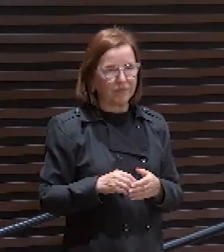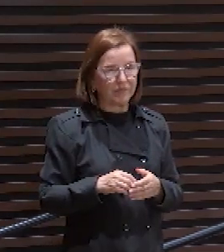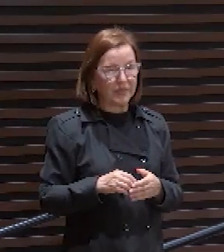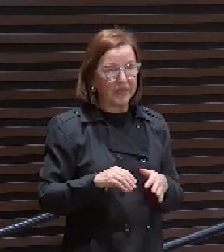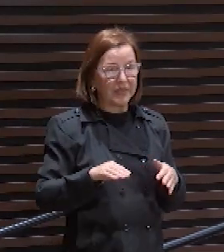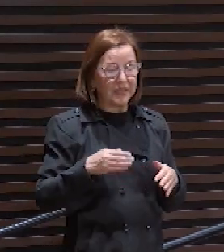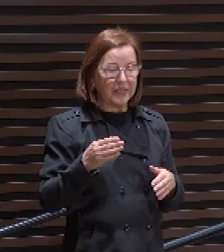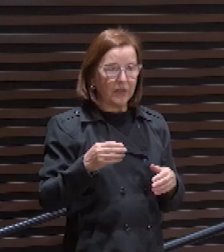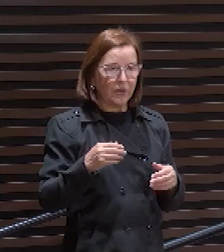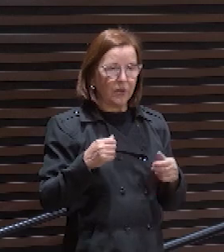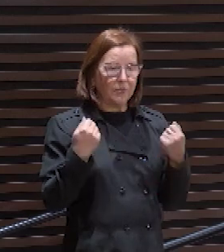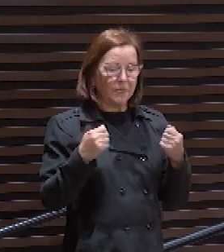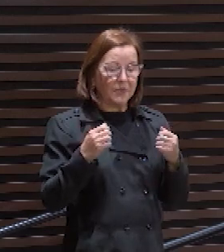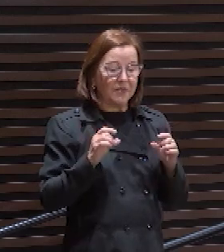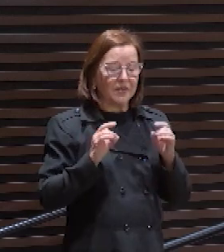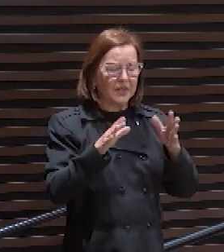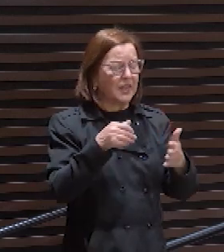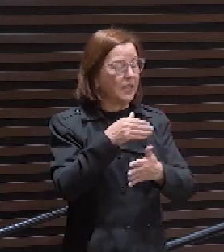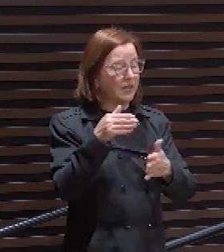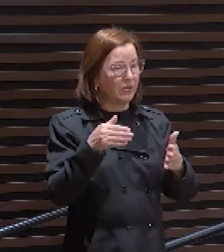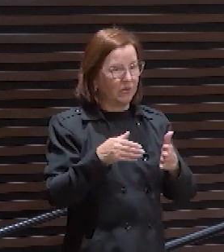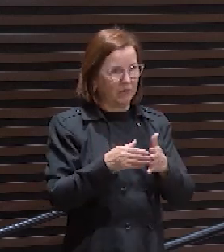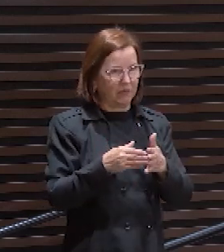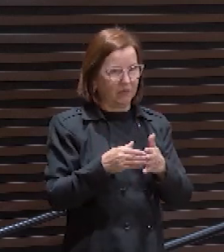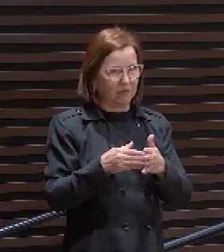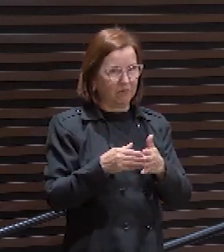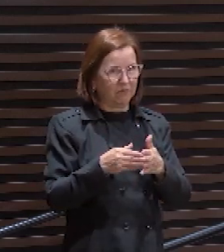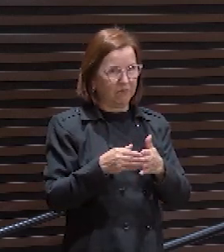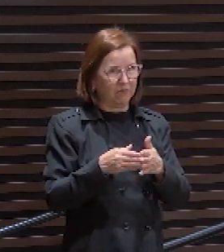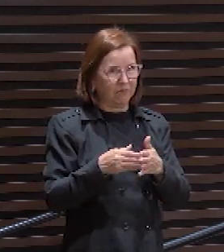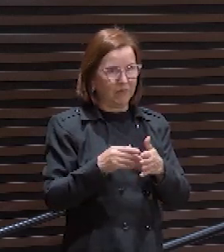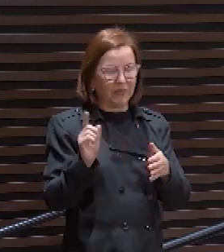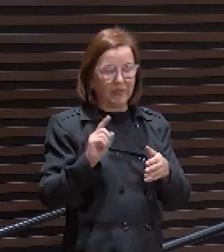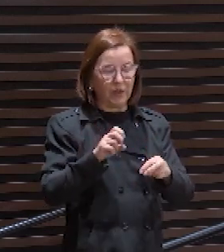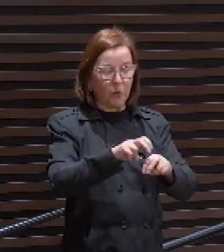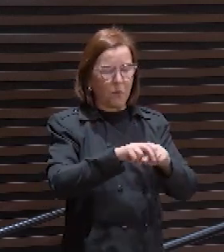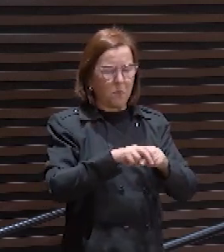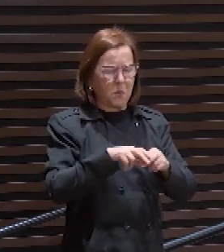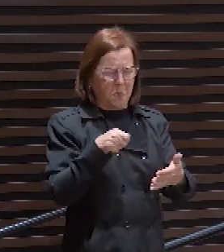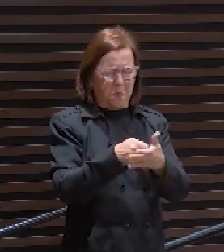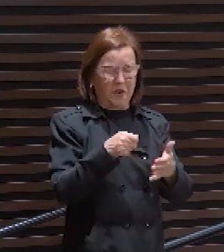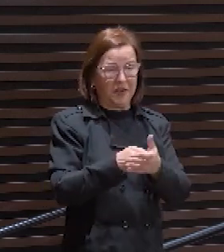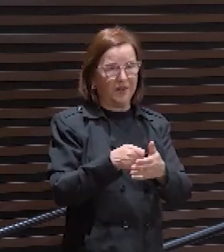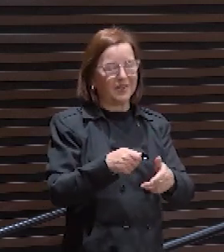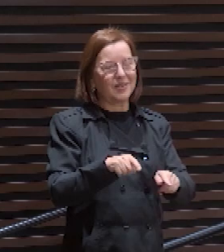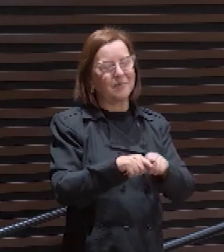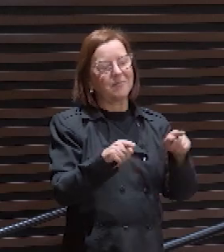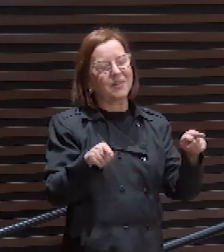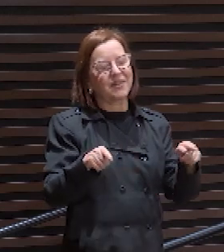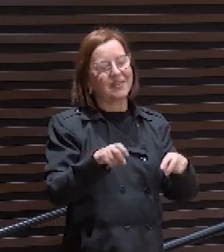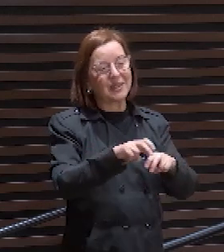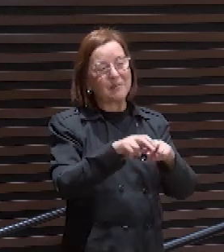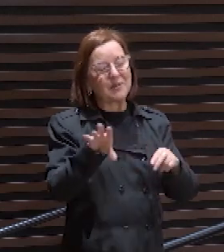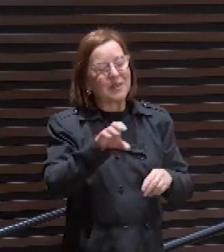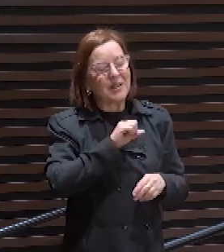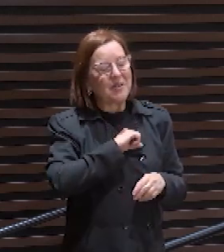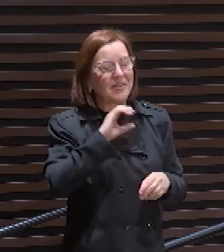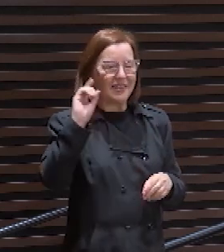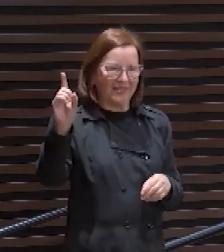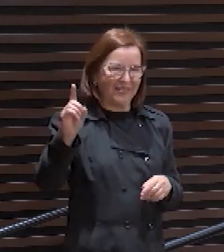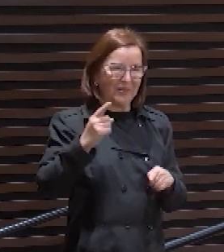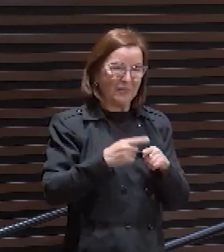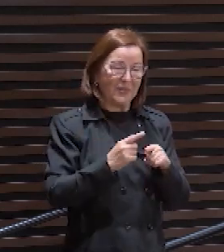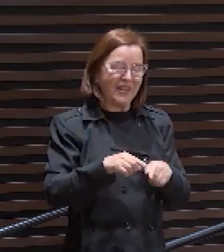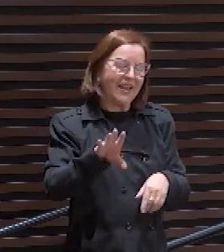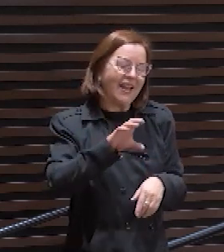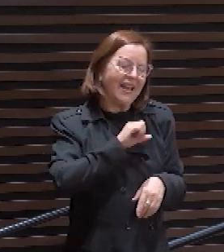a tudo. Irmãos, não por obrigação, por amor a Deus. Porque amamos a Deus, porque